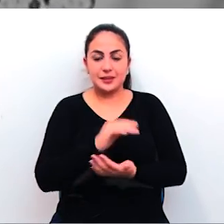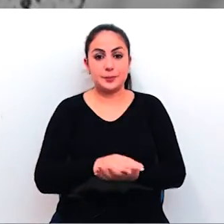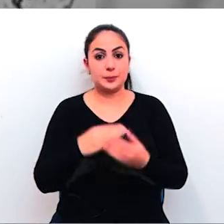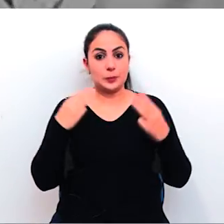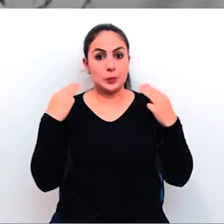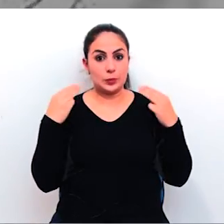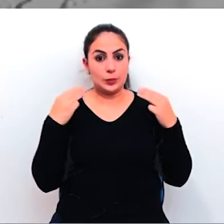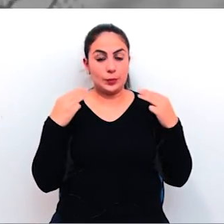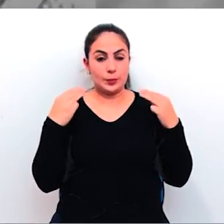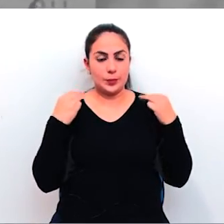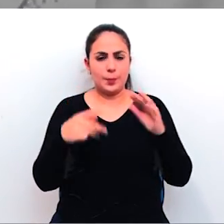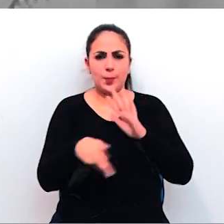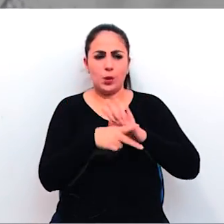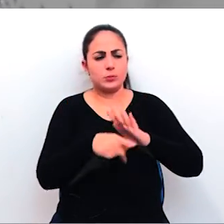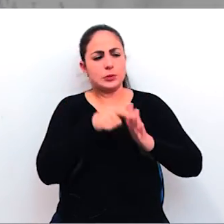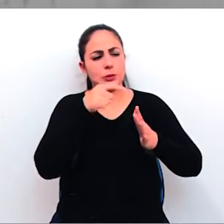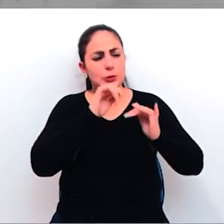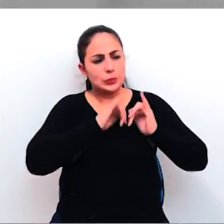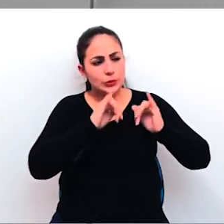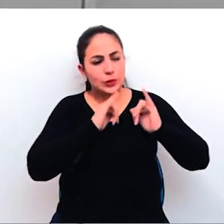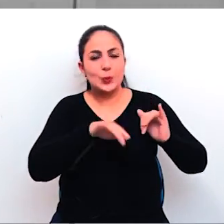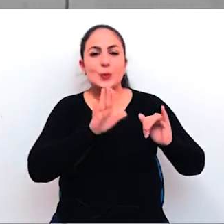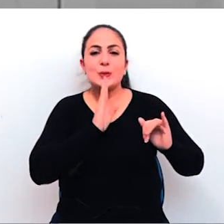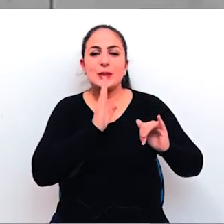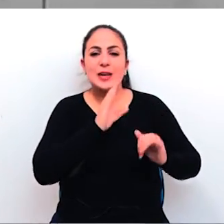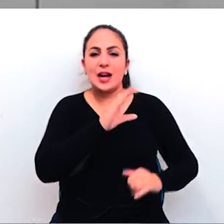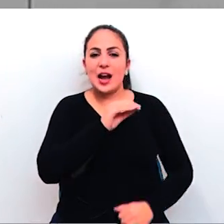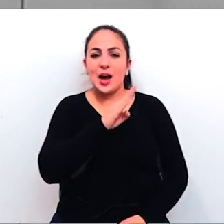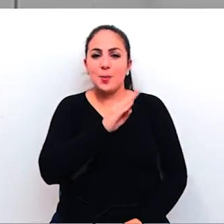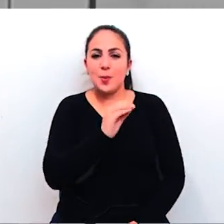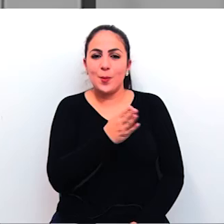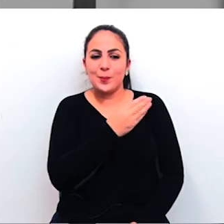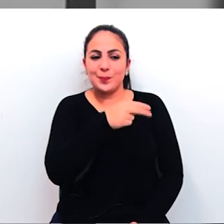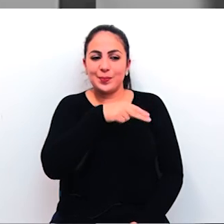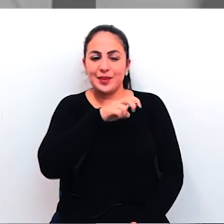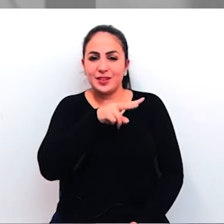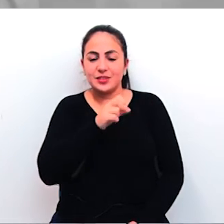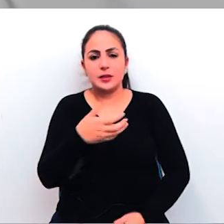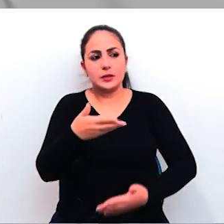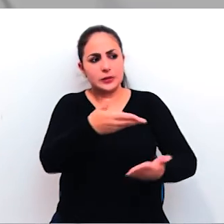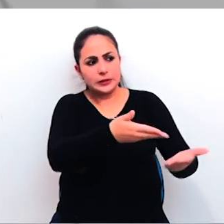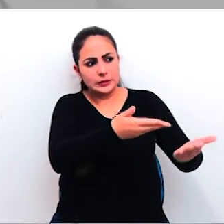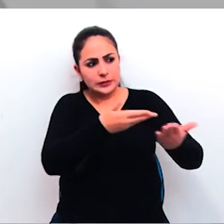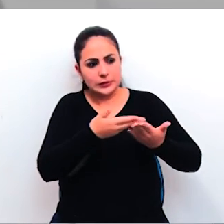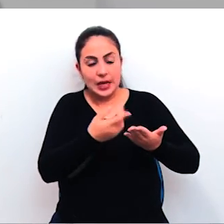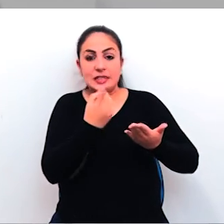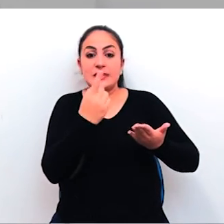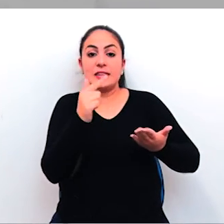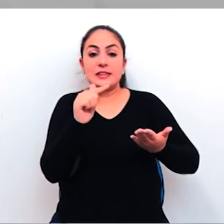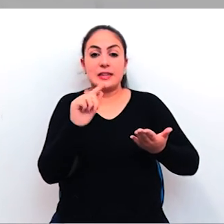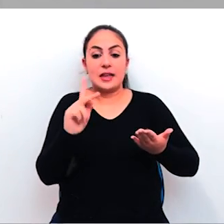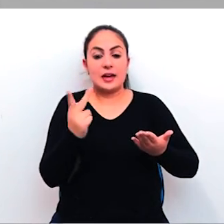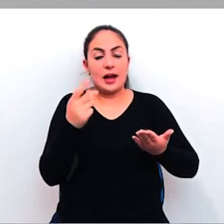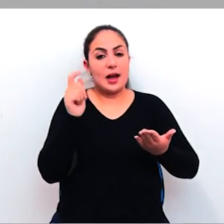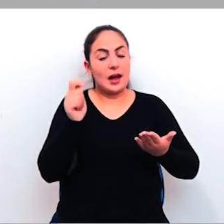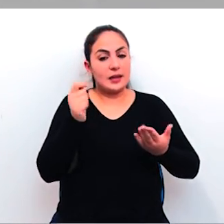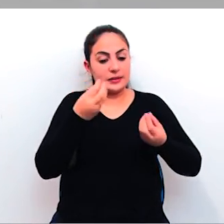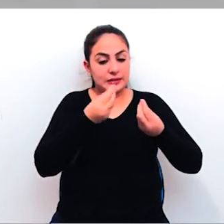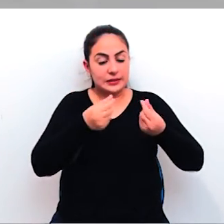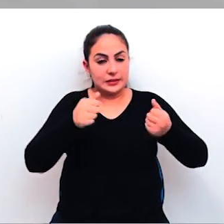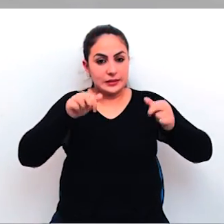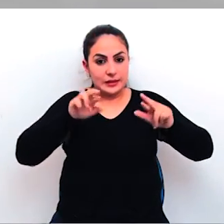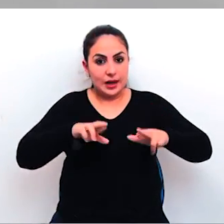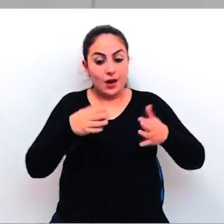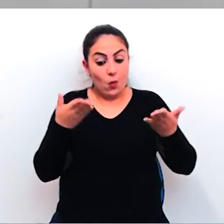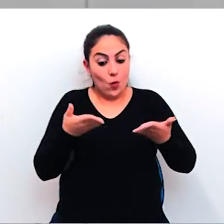militar da campanha da cisplatina conhecido como cabo neve recebeu cerca de 17 hectares de terra